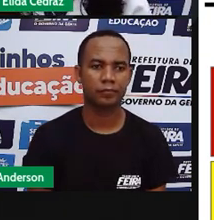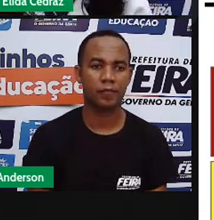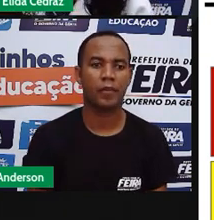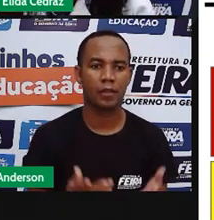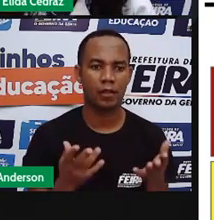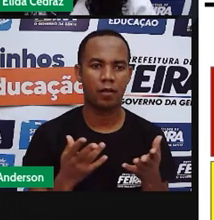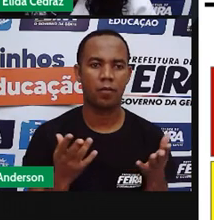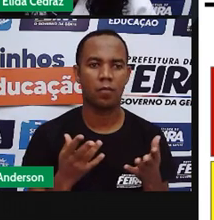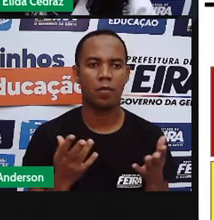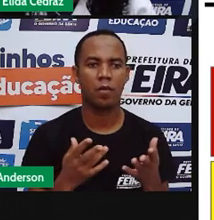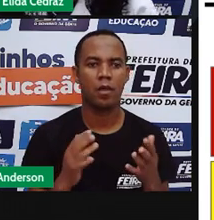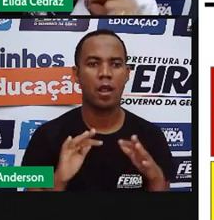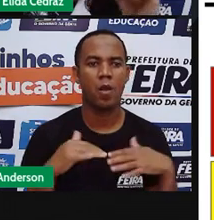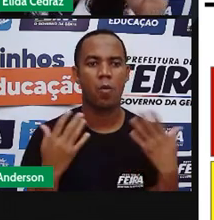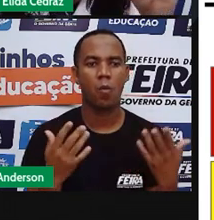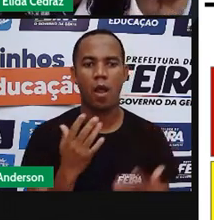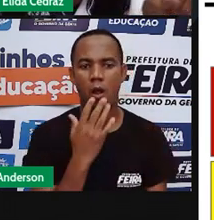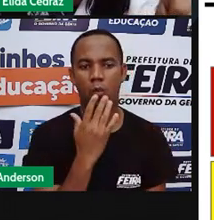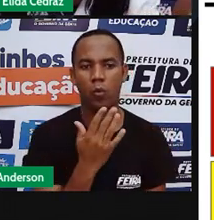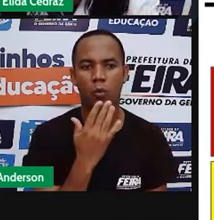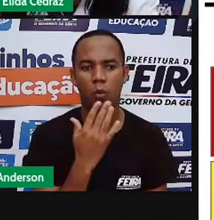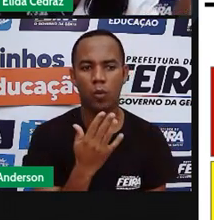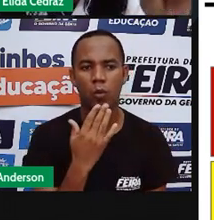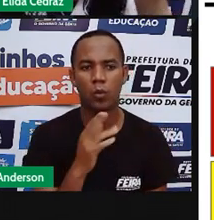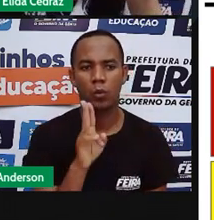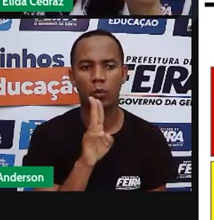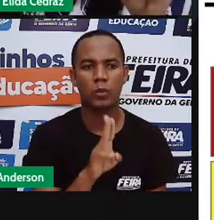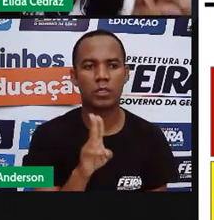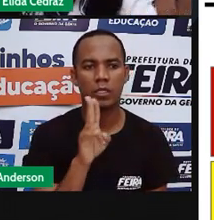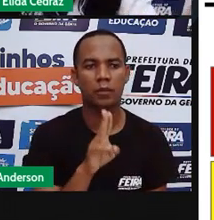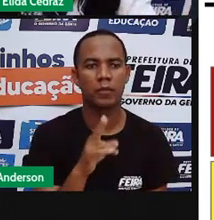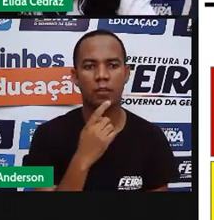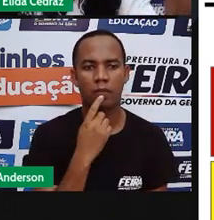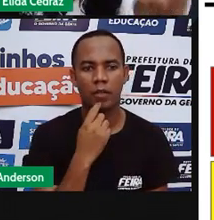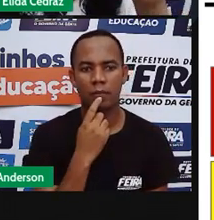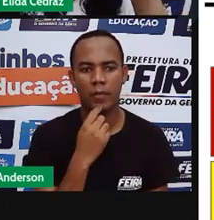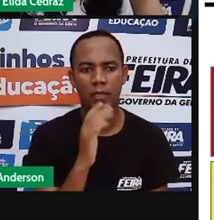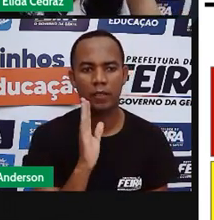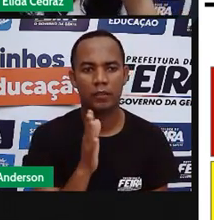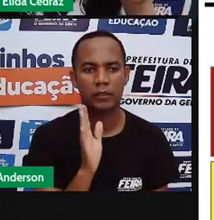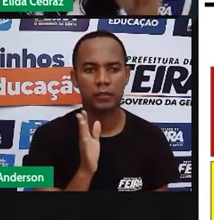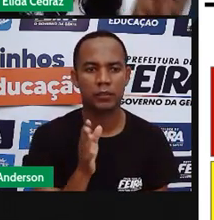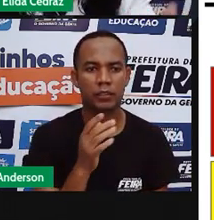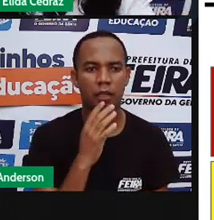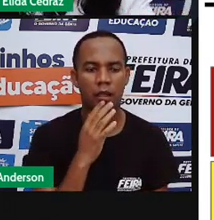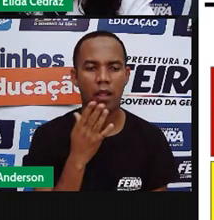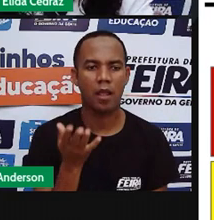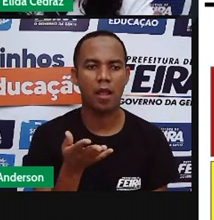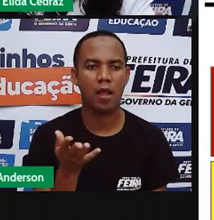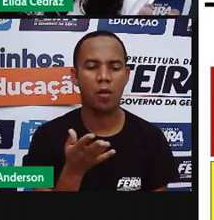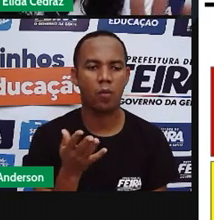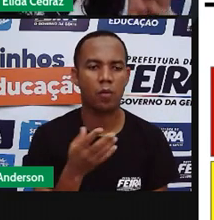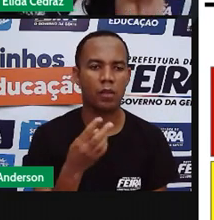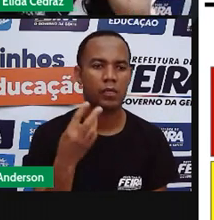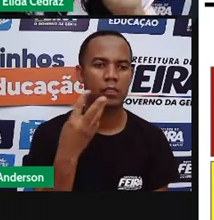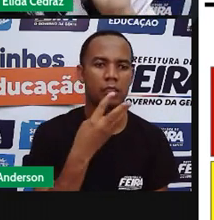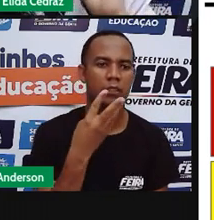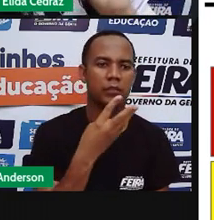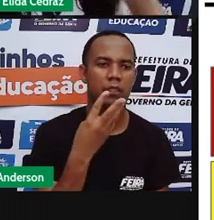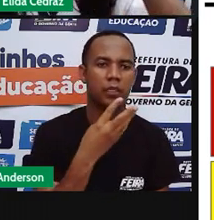nós vamos para qual cor? Nós já usamos a vermelha, já usamos a amarela. E agora nós vamos para a terceira cor. Qual